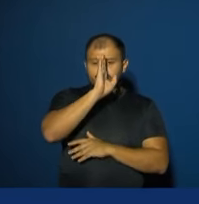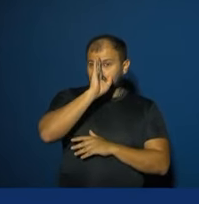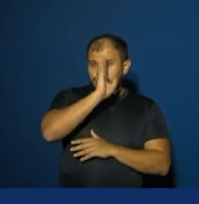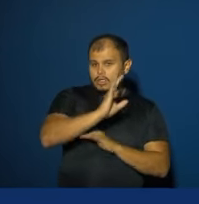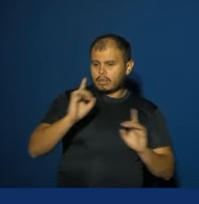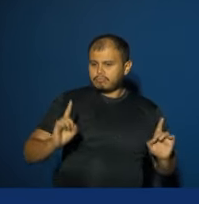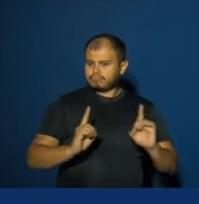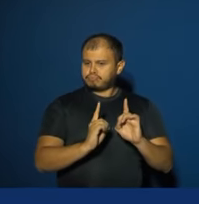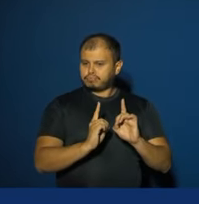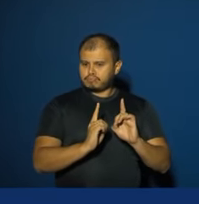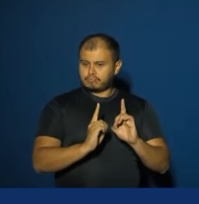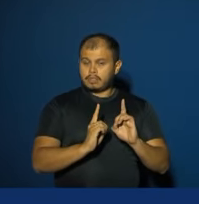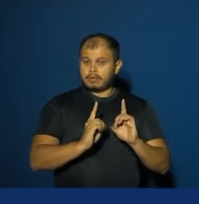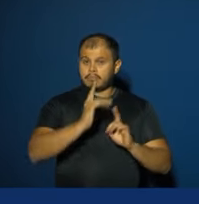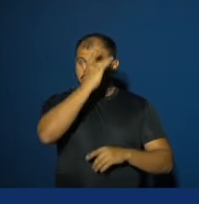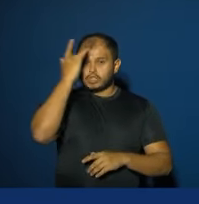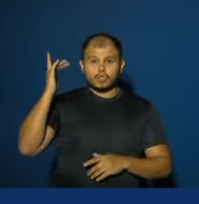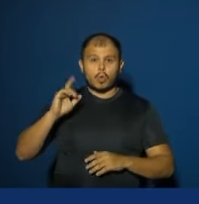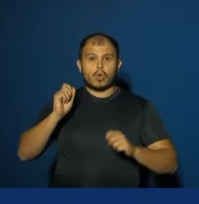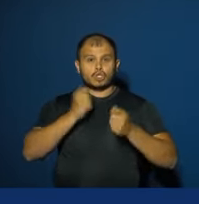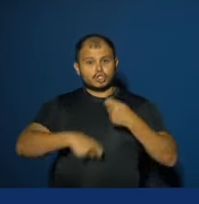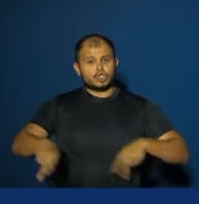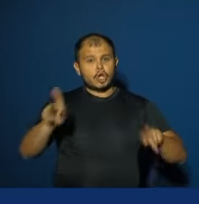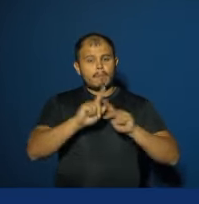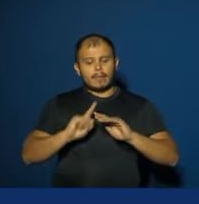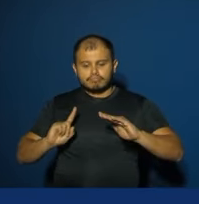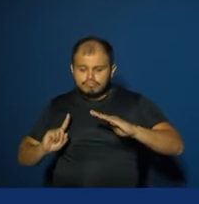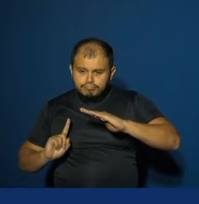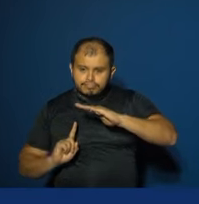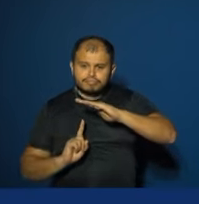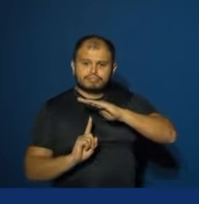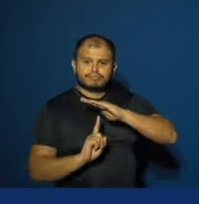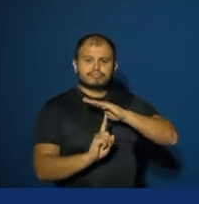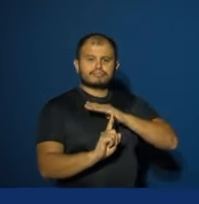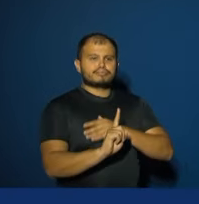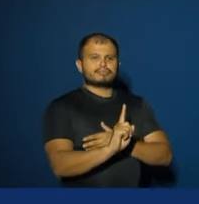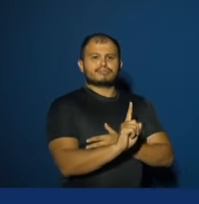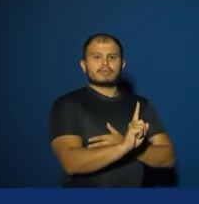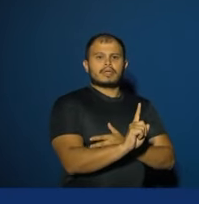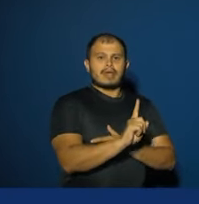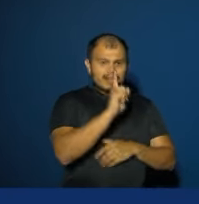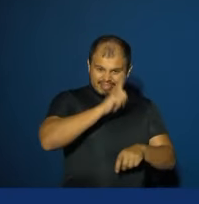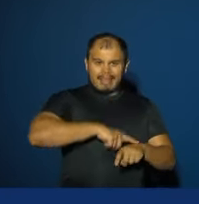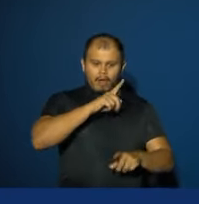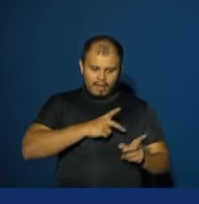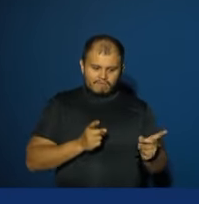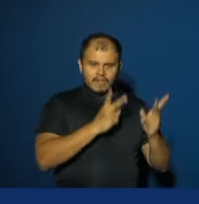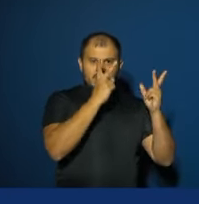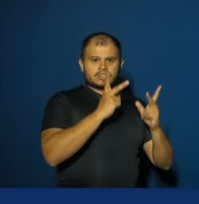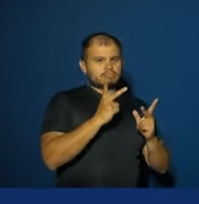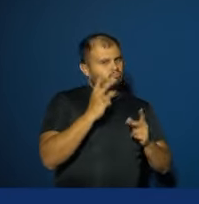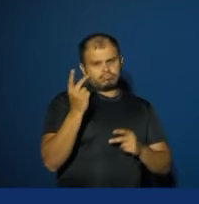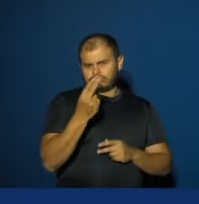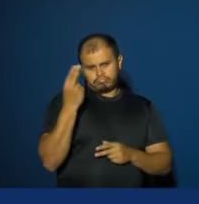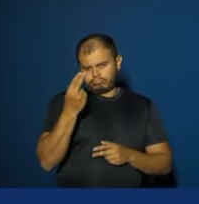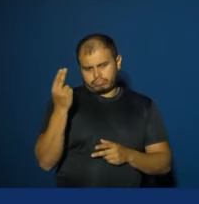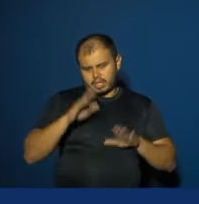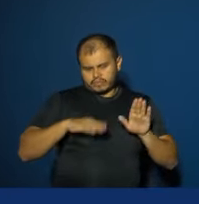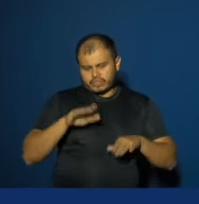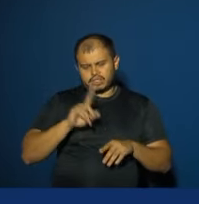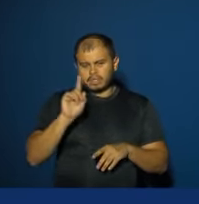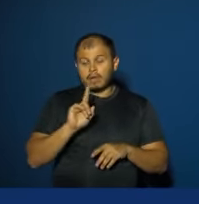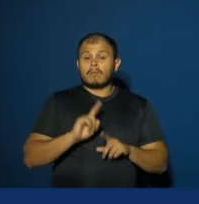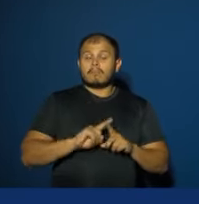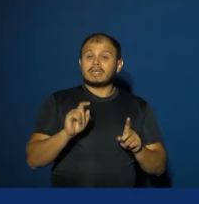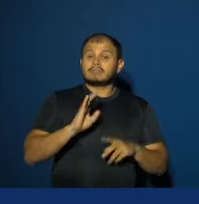quando o cliente entra no shopping ele não necessariamente fecha uma transação com você então essa conhecer